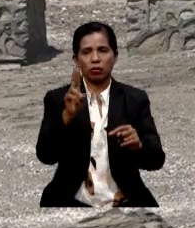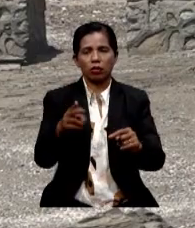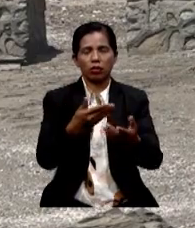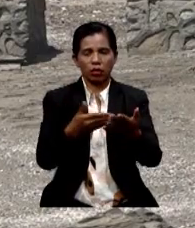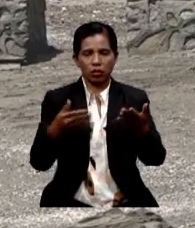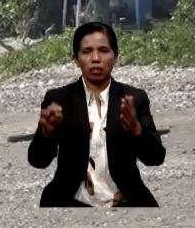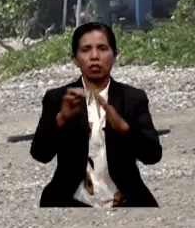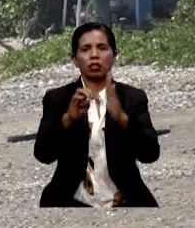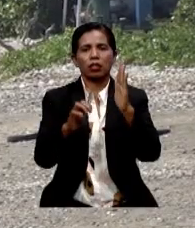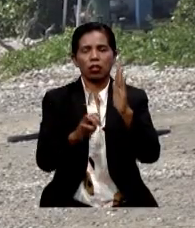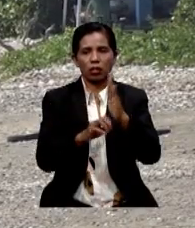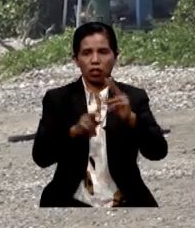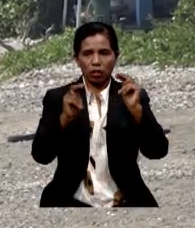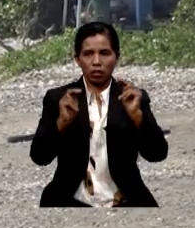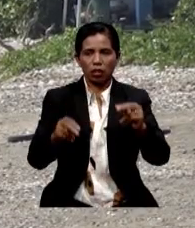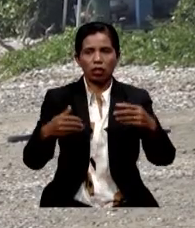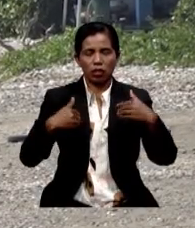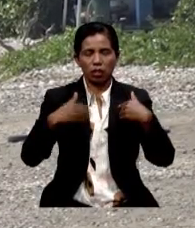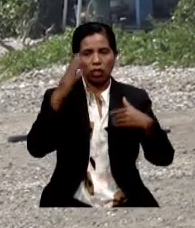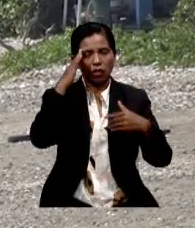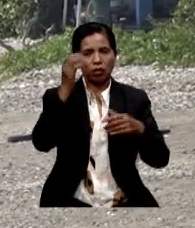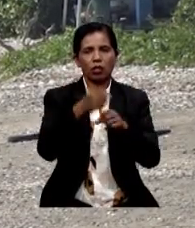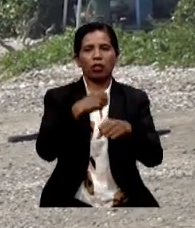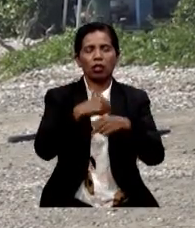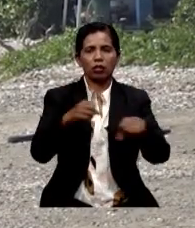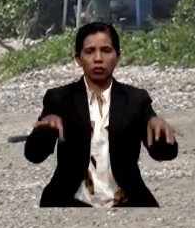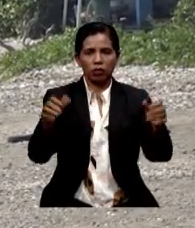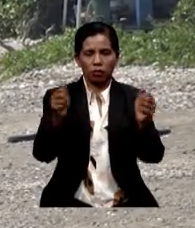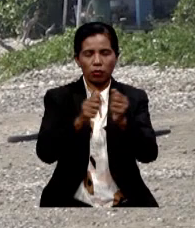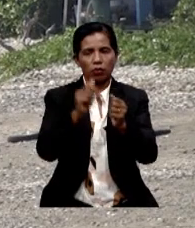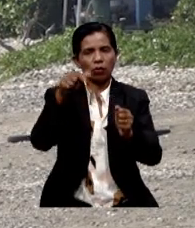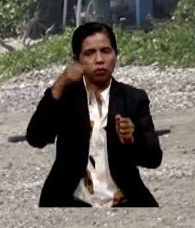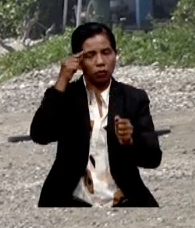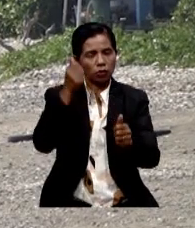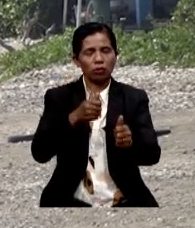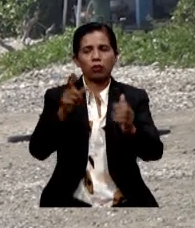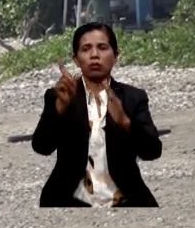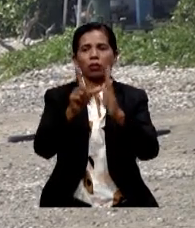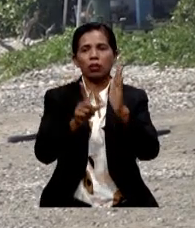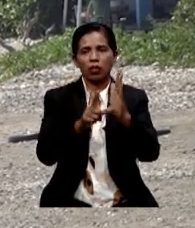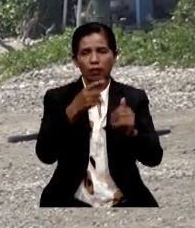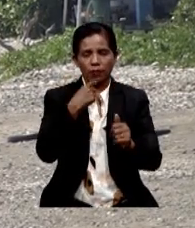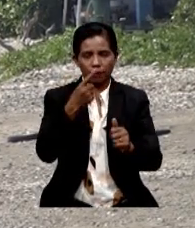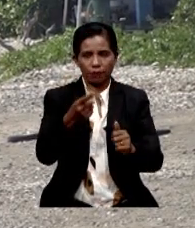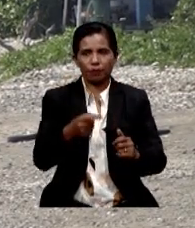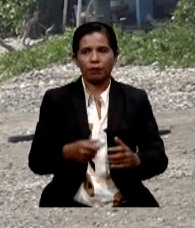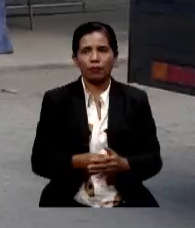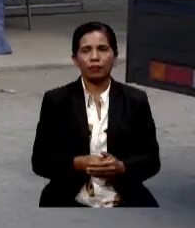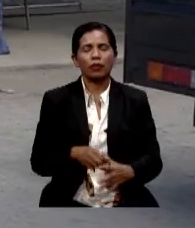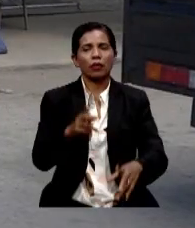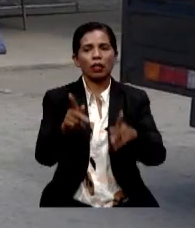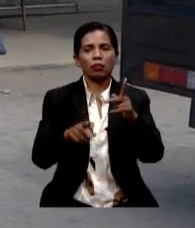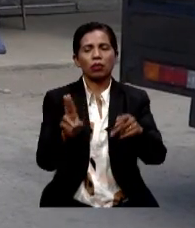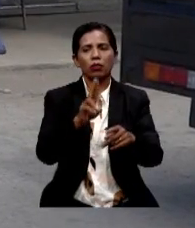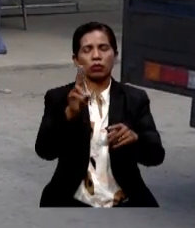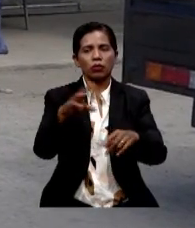propriedade estadunien ten ki ya consciência ho di halo colaboração ho governo tuir lei haruka Total cidadão nebe ocupa